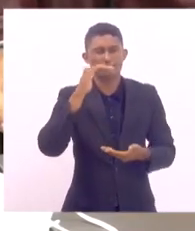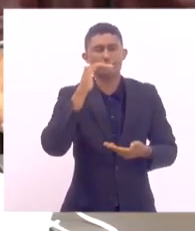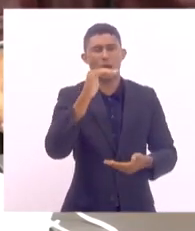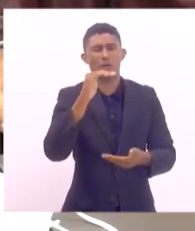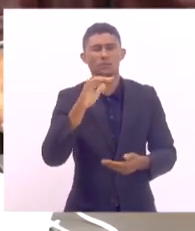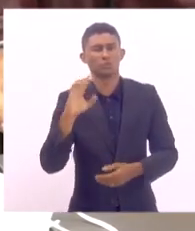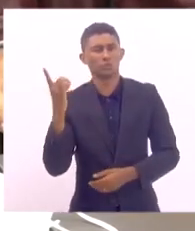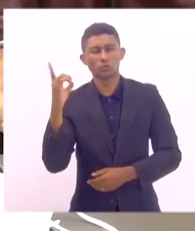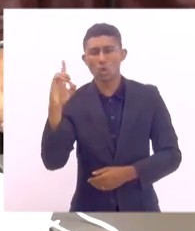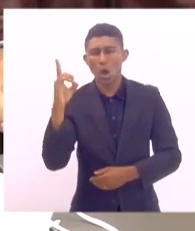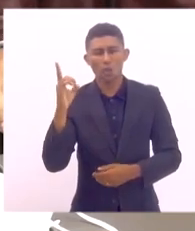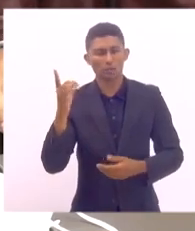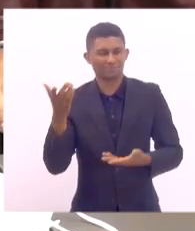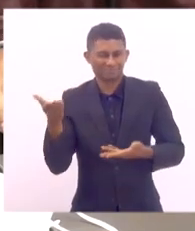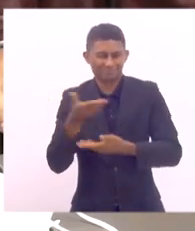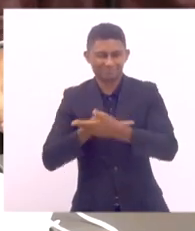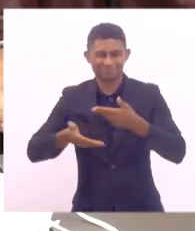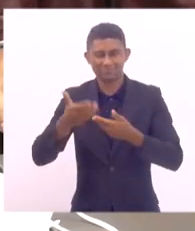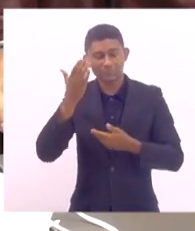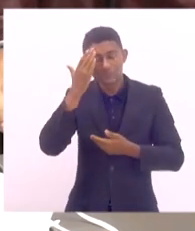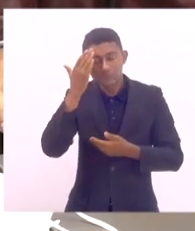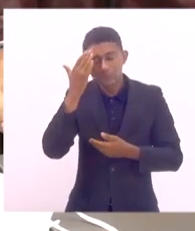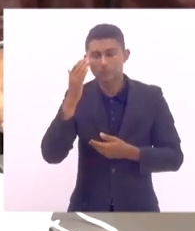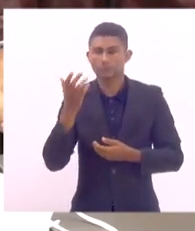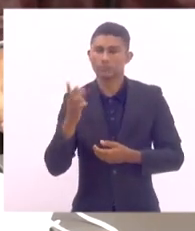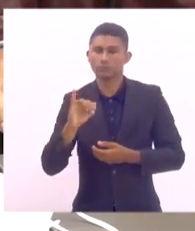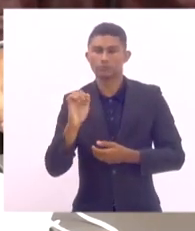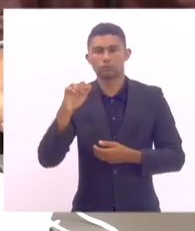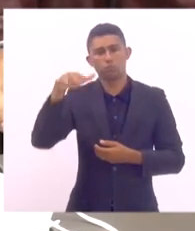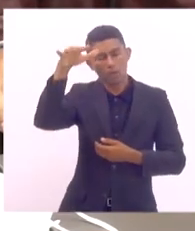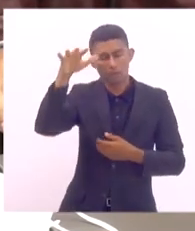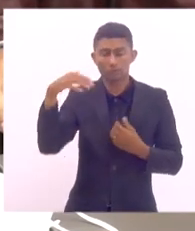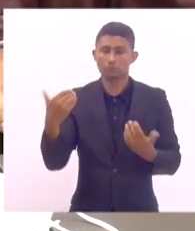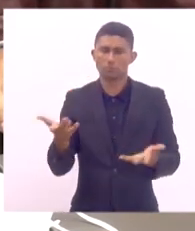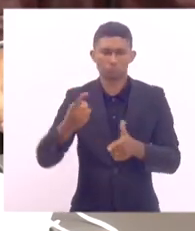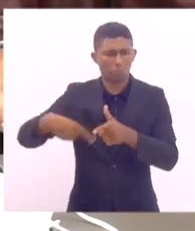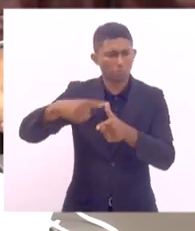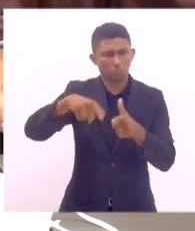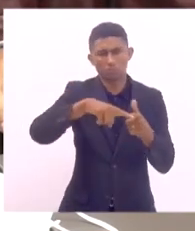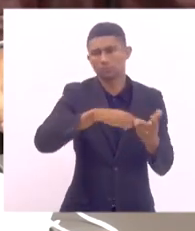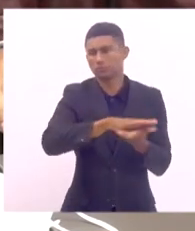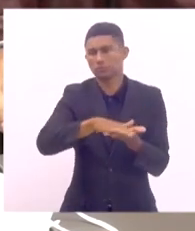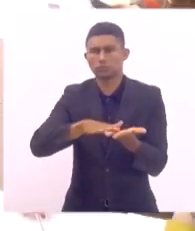dificuldade zero para enfrentar.